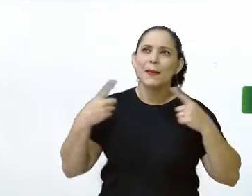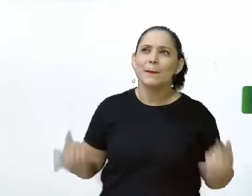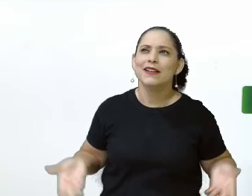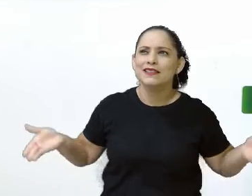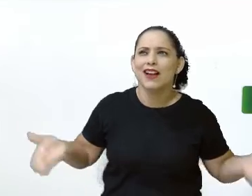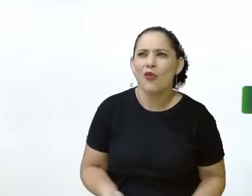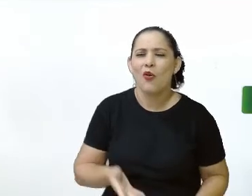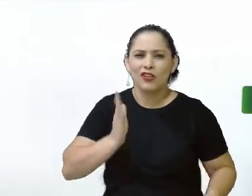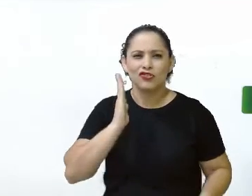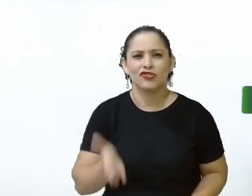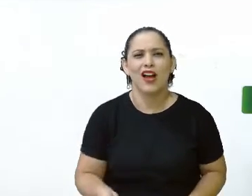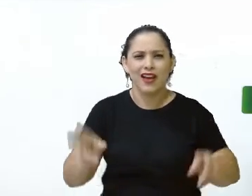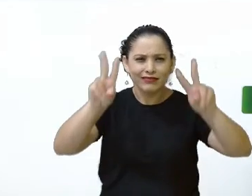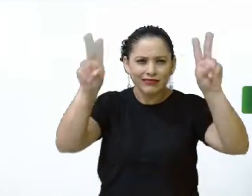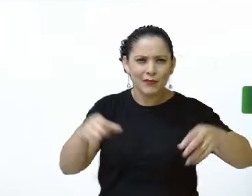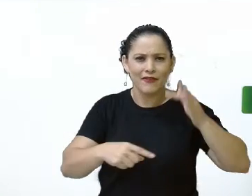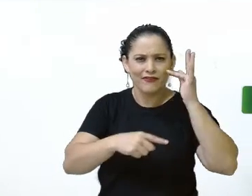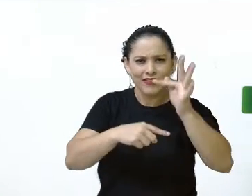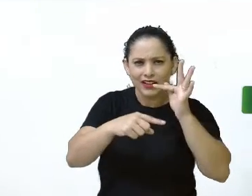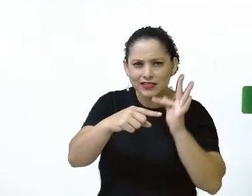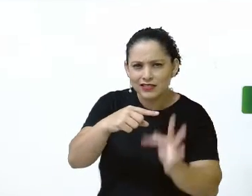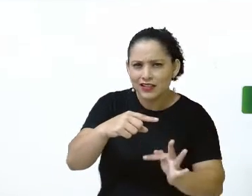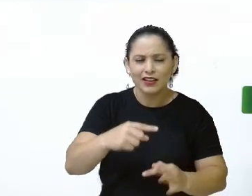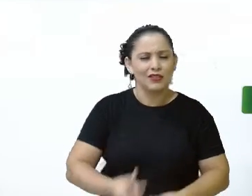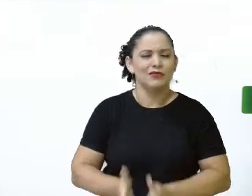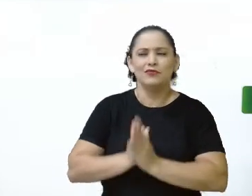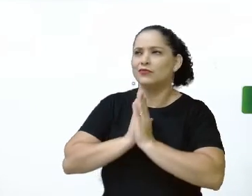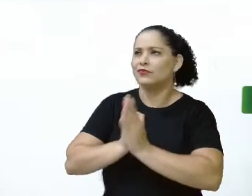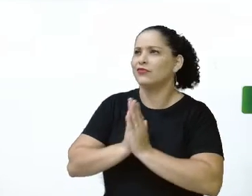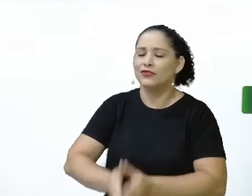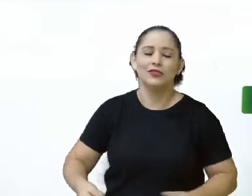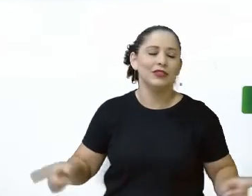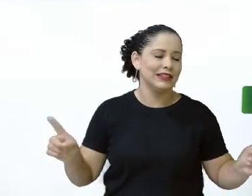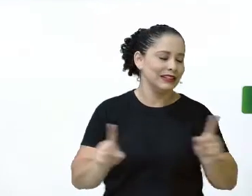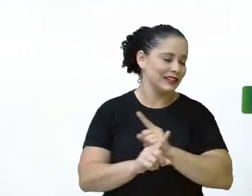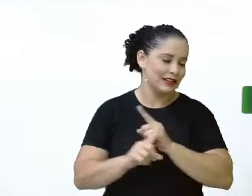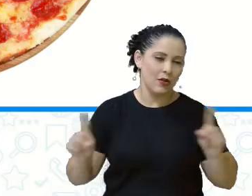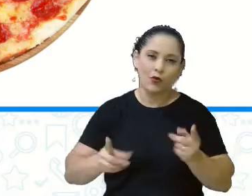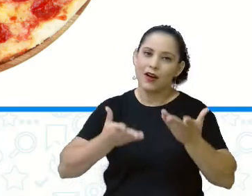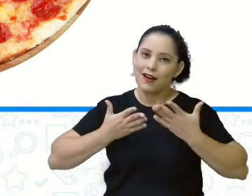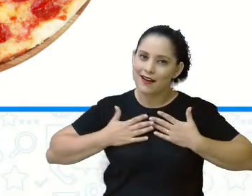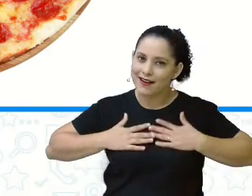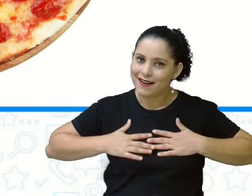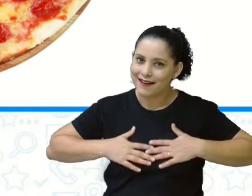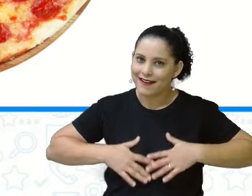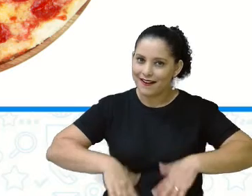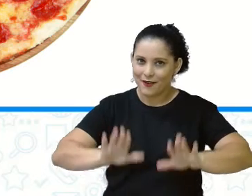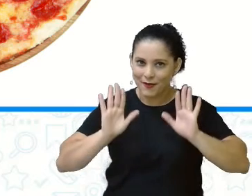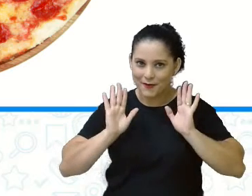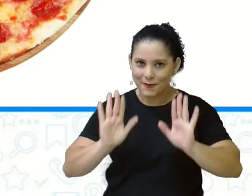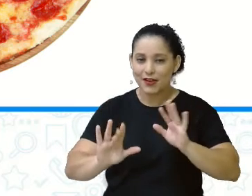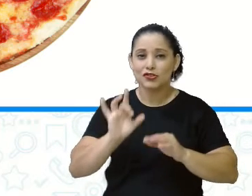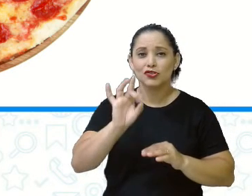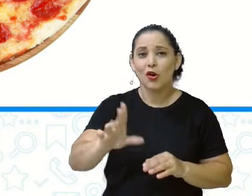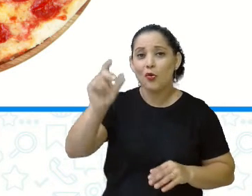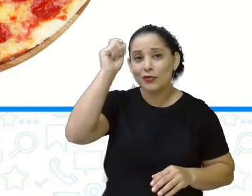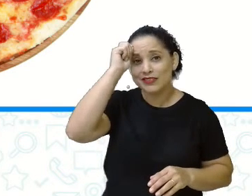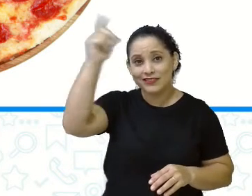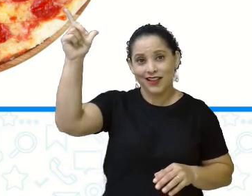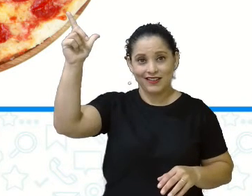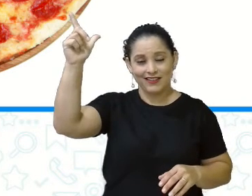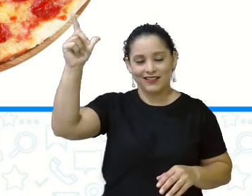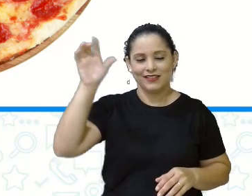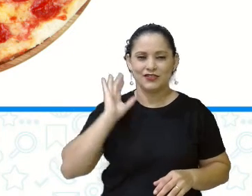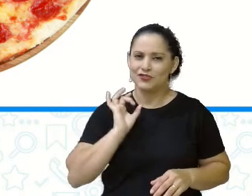falar de fração aqui. Por favor, não faça isso não. Calma, isso é só uma ideia de